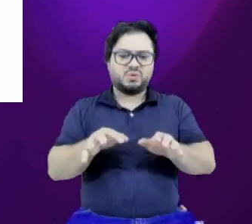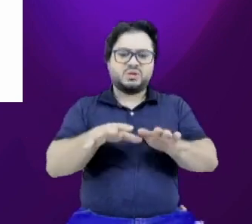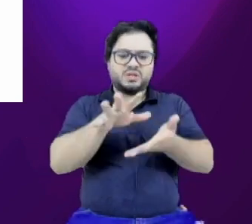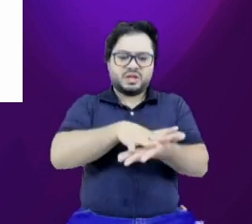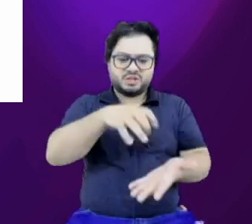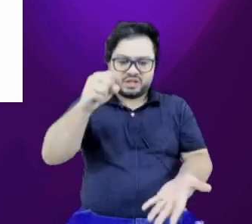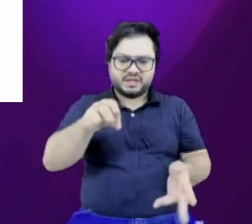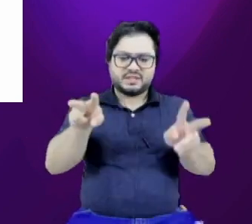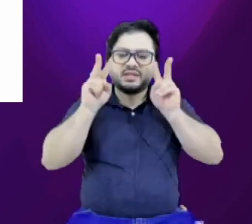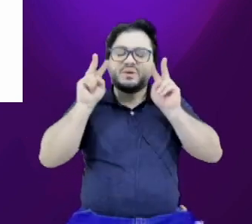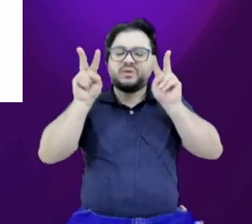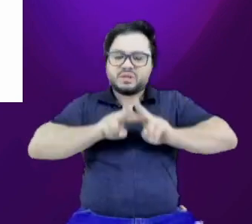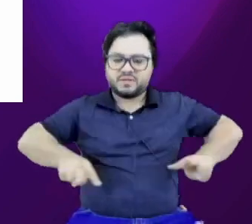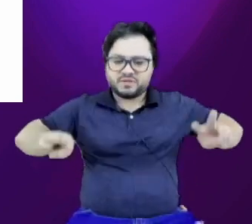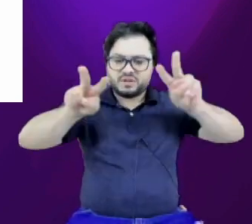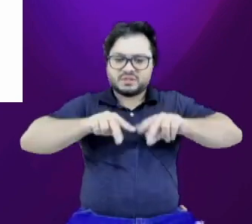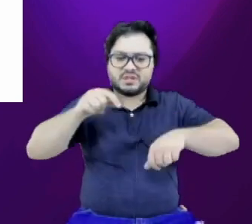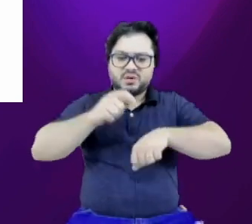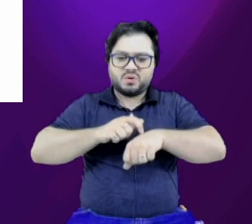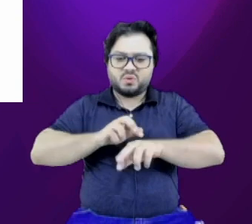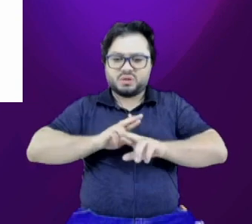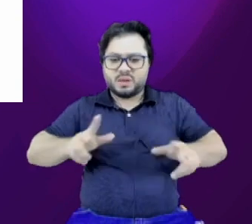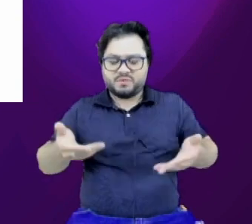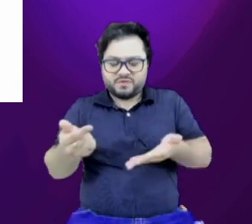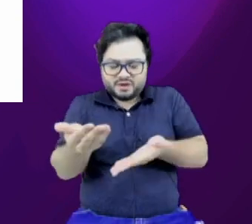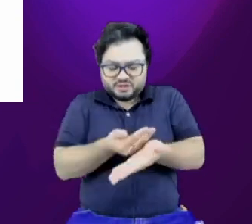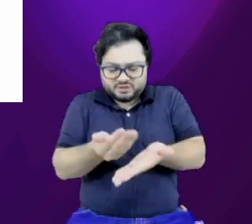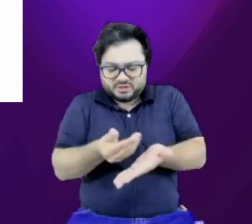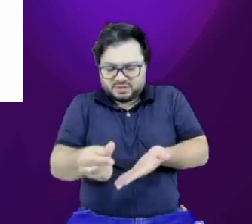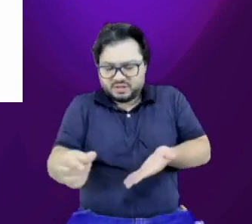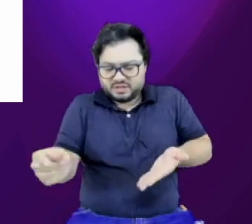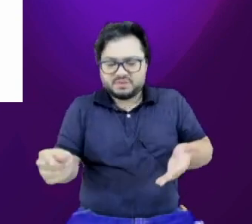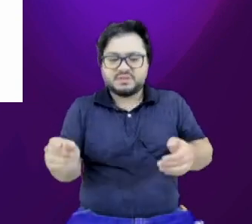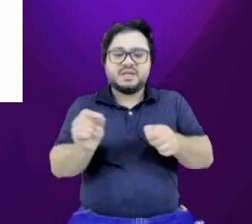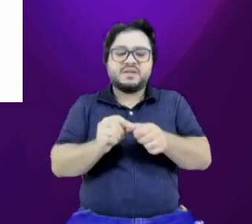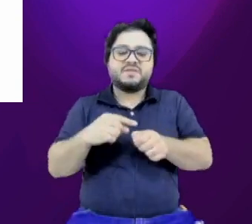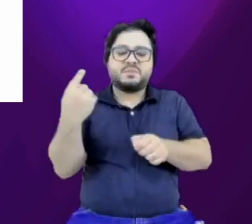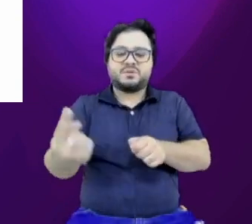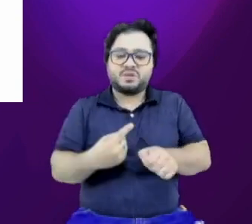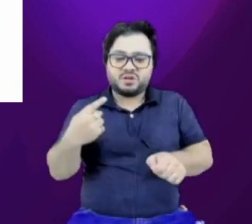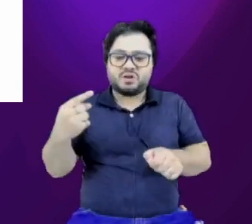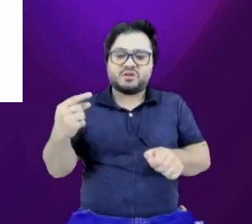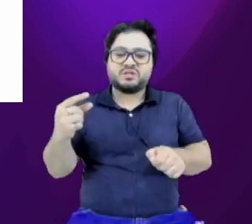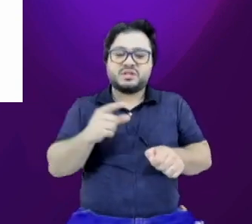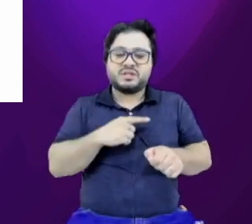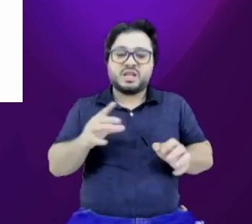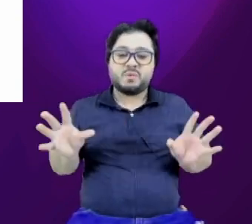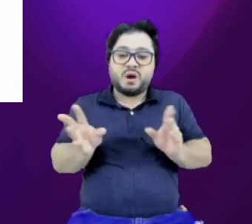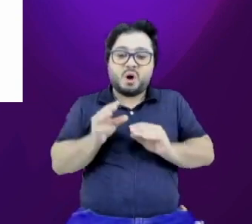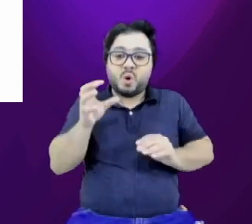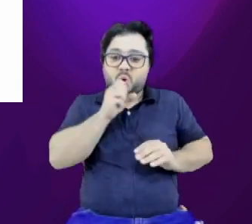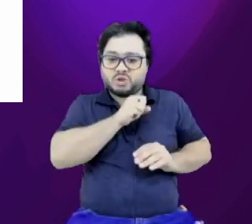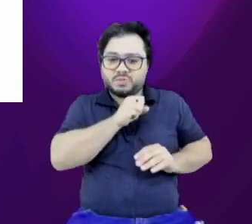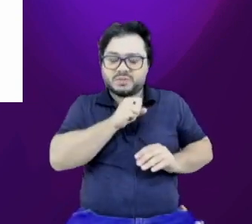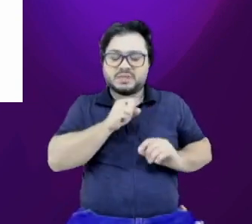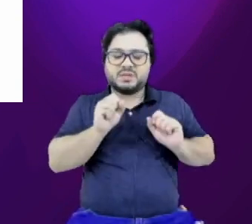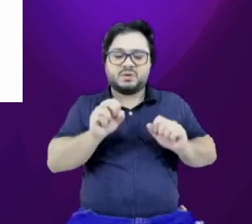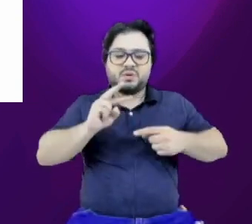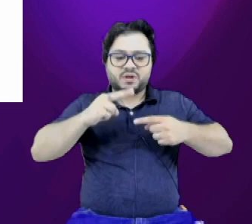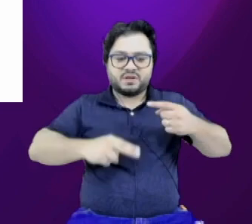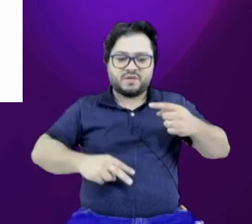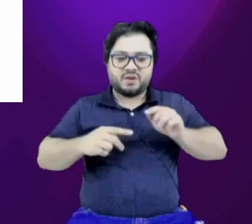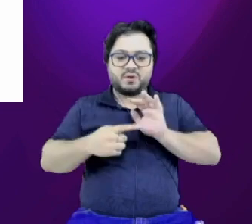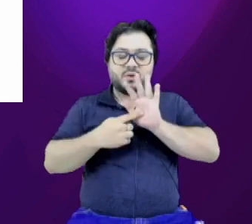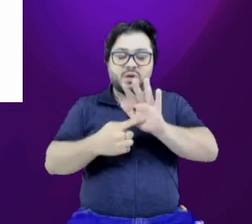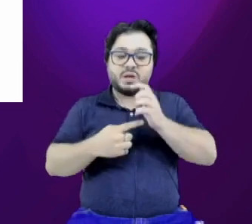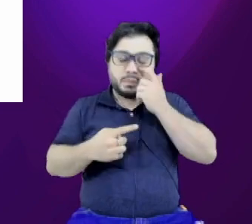na visualização, tempo versus lâminas, e fizemos com que a gente tivesse uma otimização que variou, que